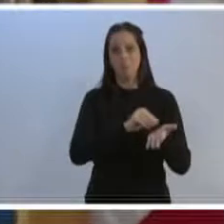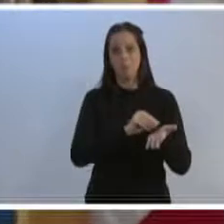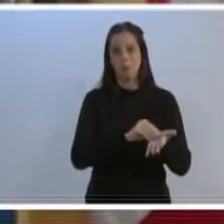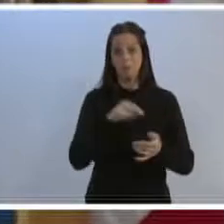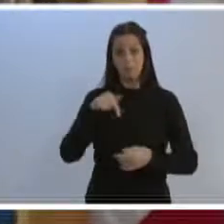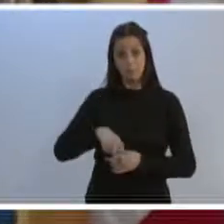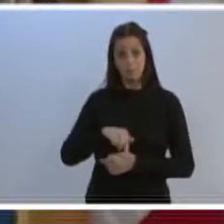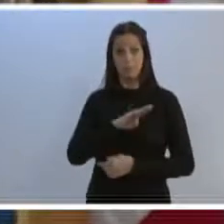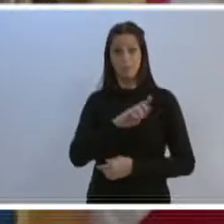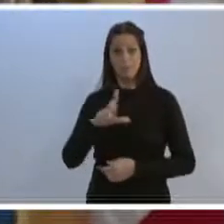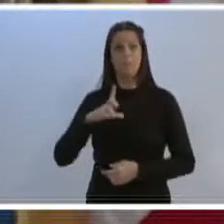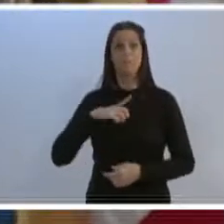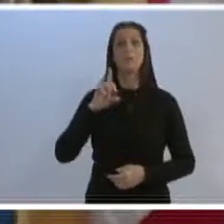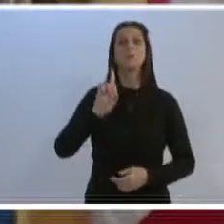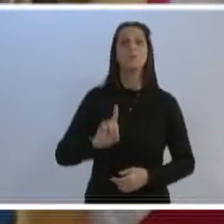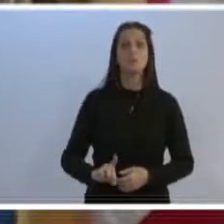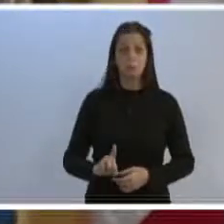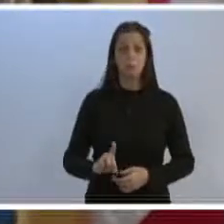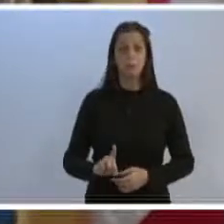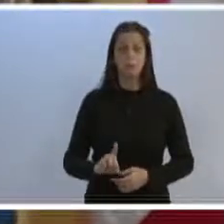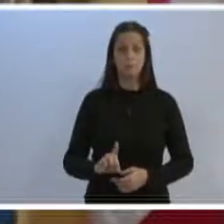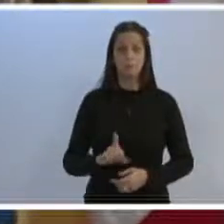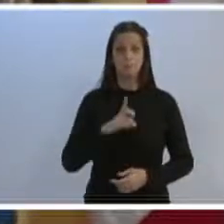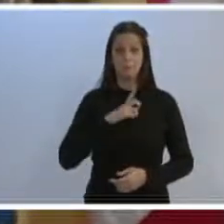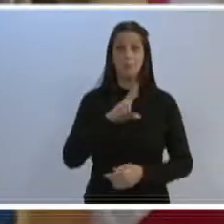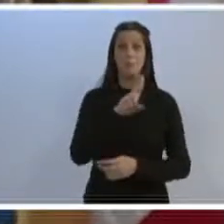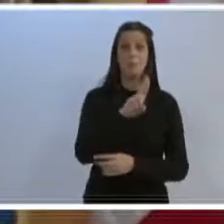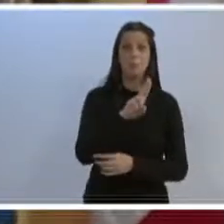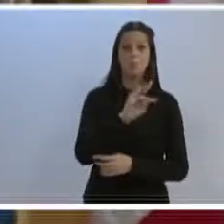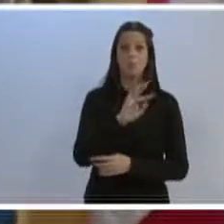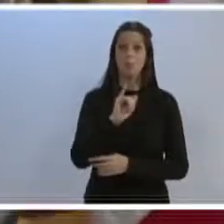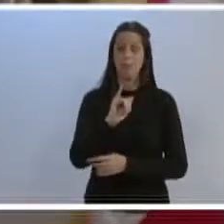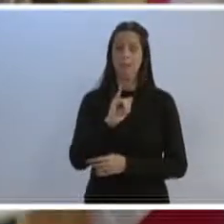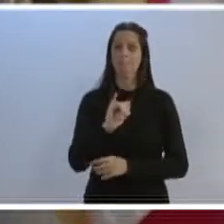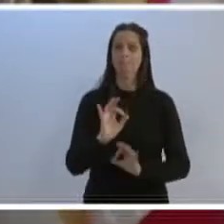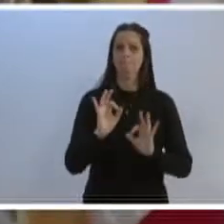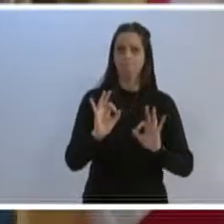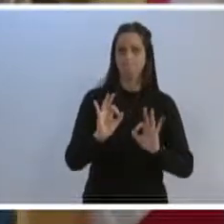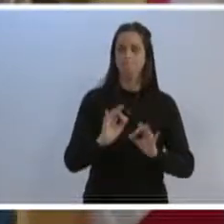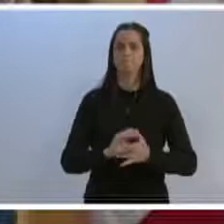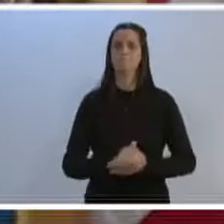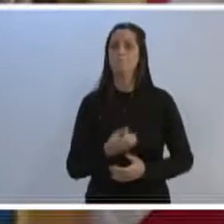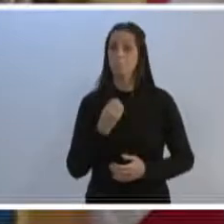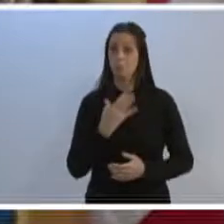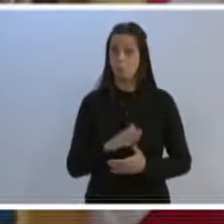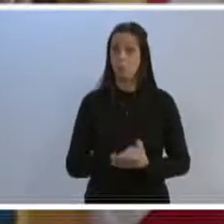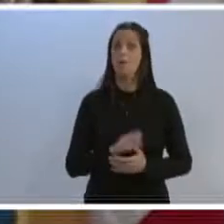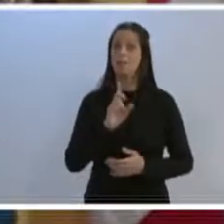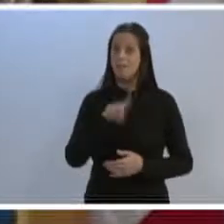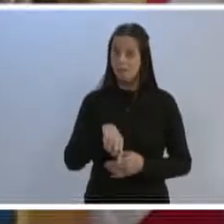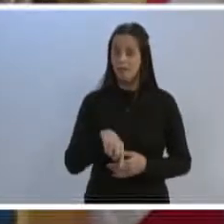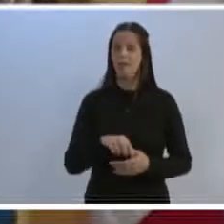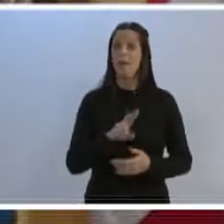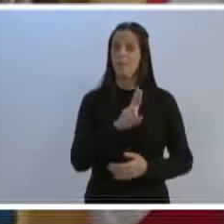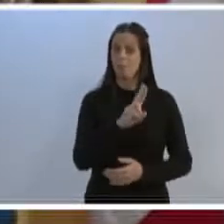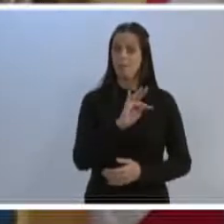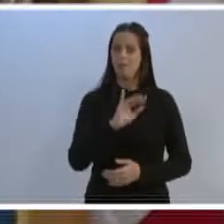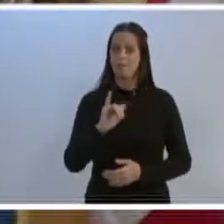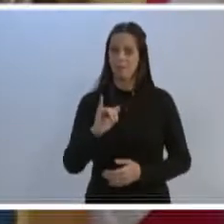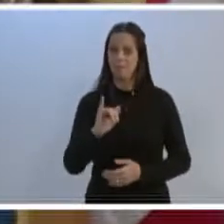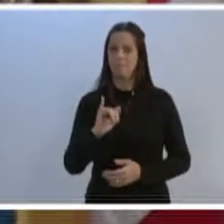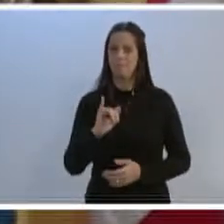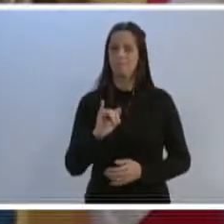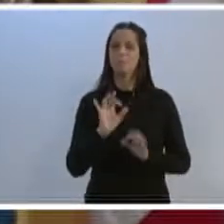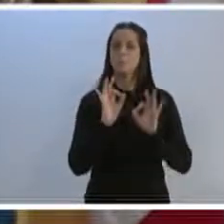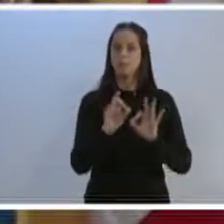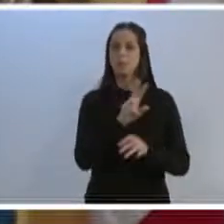ter uma uti e avançada né que é uma unidade a nomenclatura